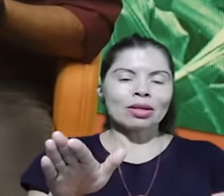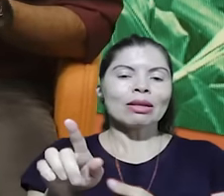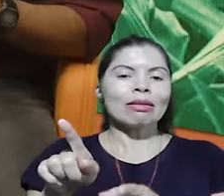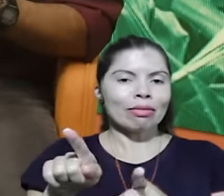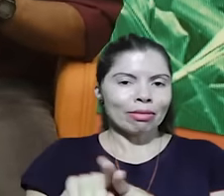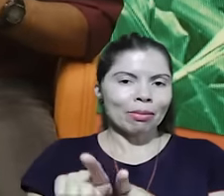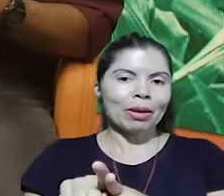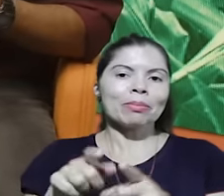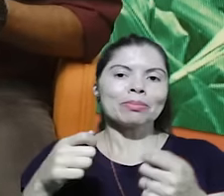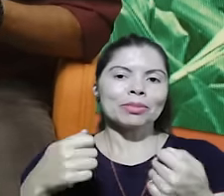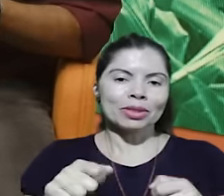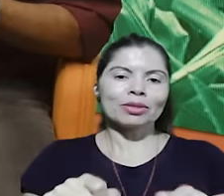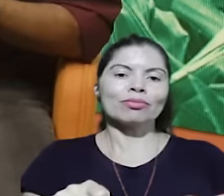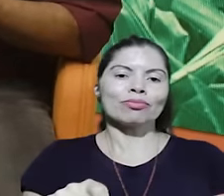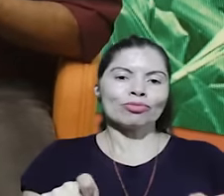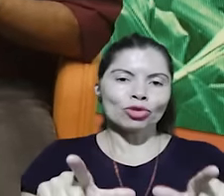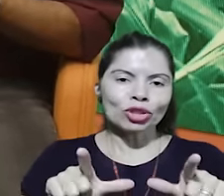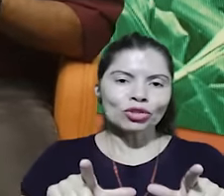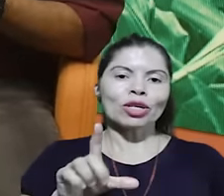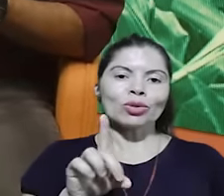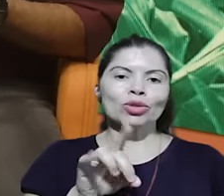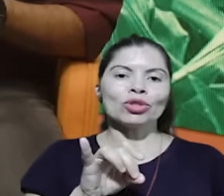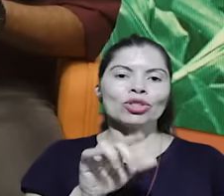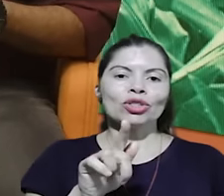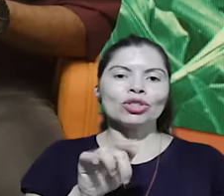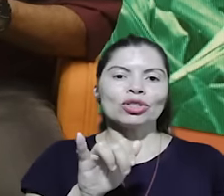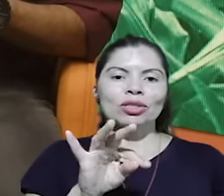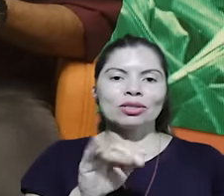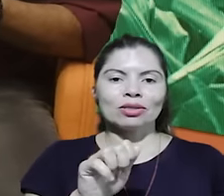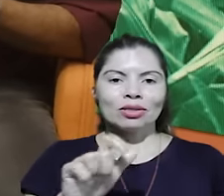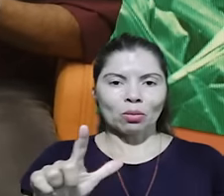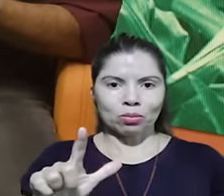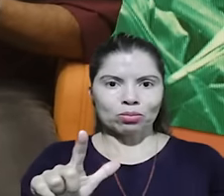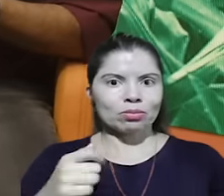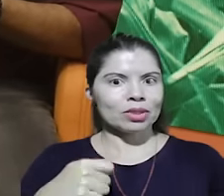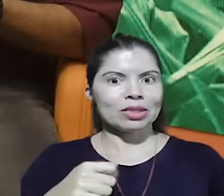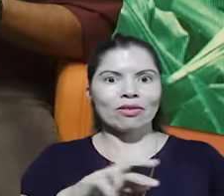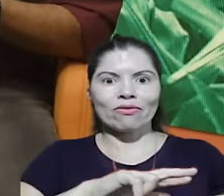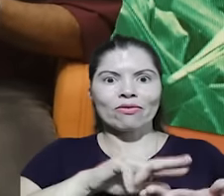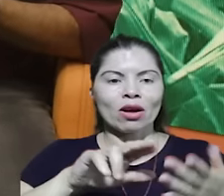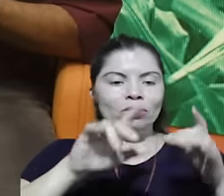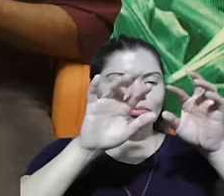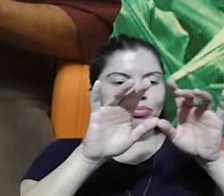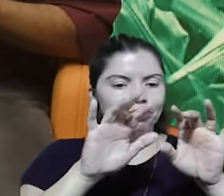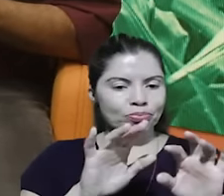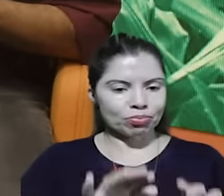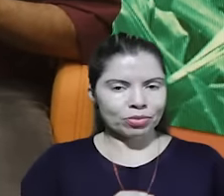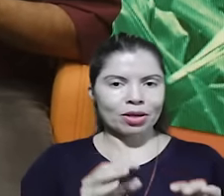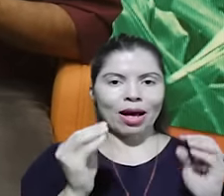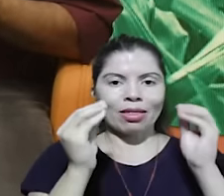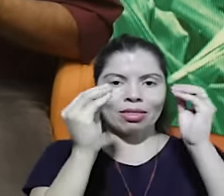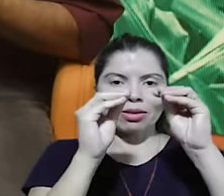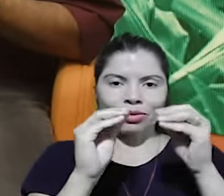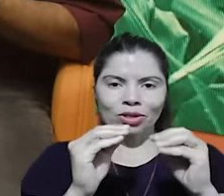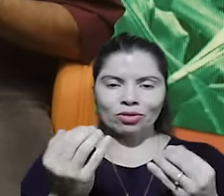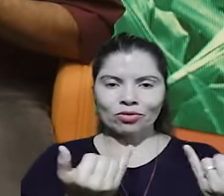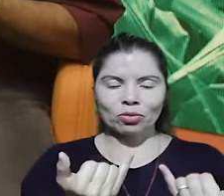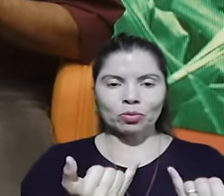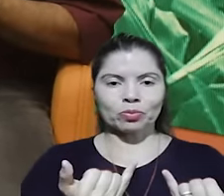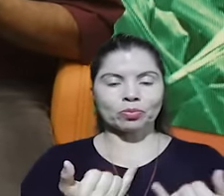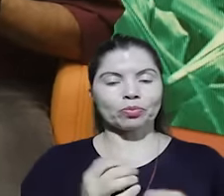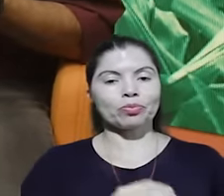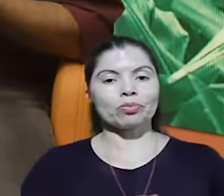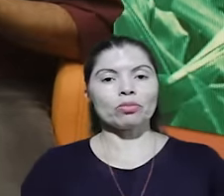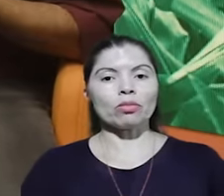bem resumidamente trouxemos para vocês e o momento que ele vai fazer o vínculo do certificado no nosso sistema